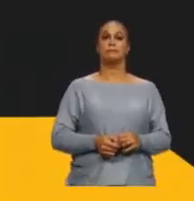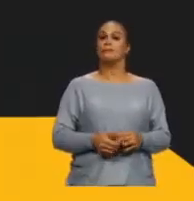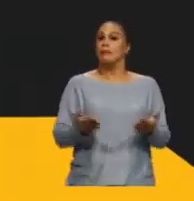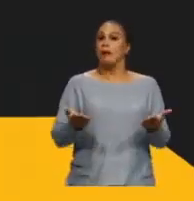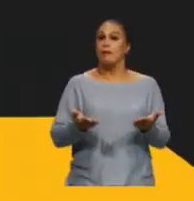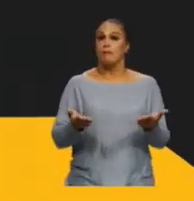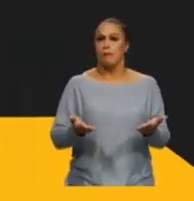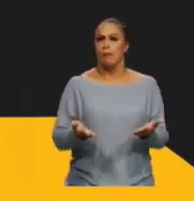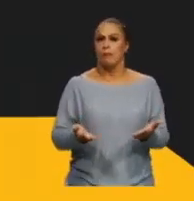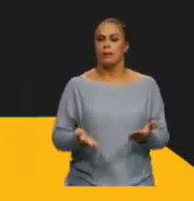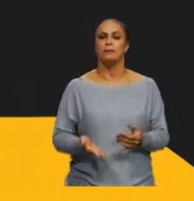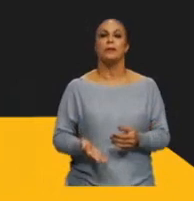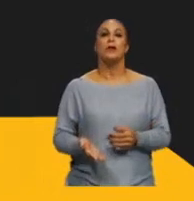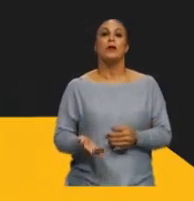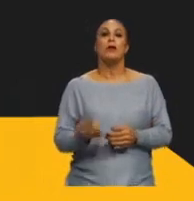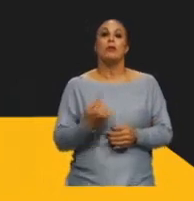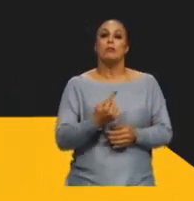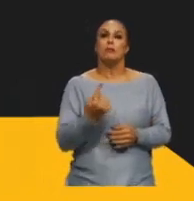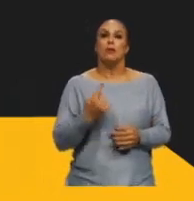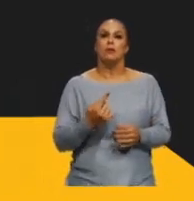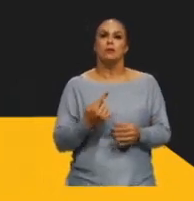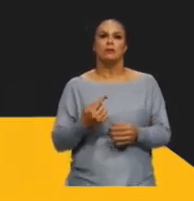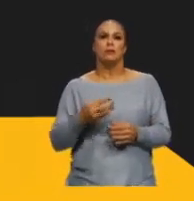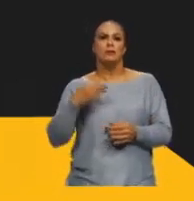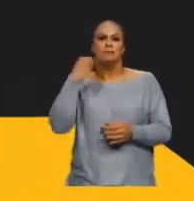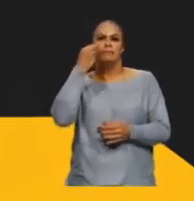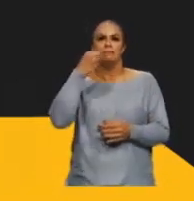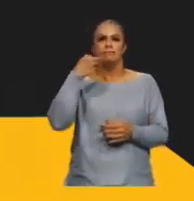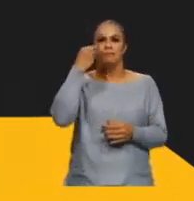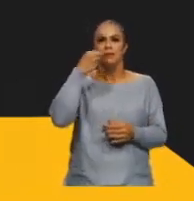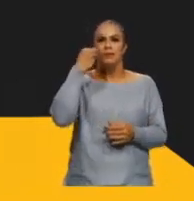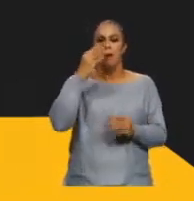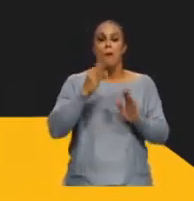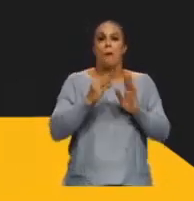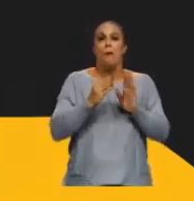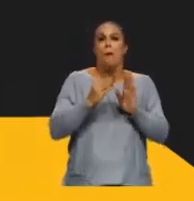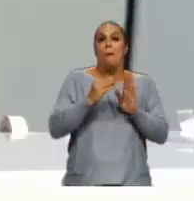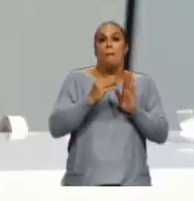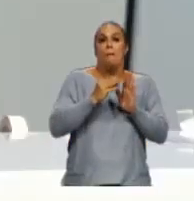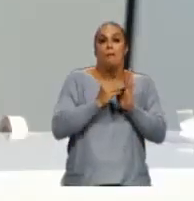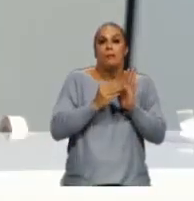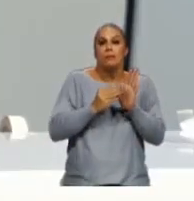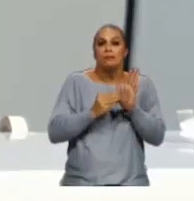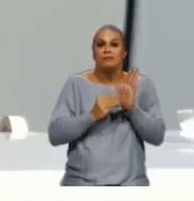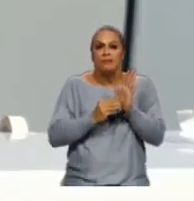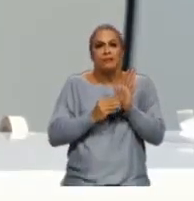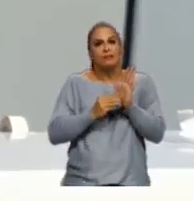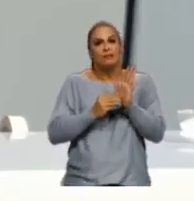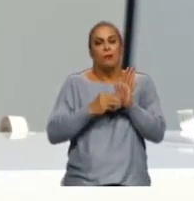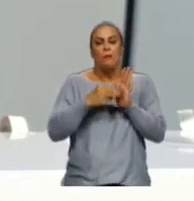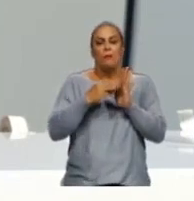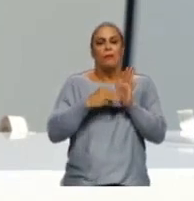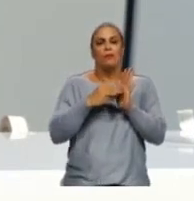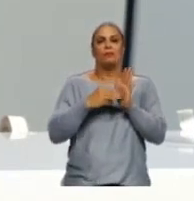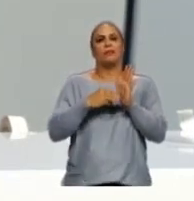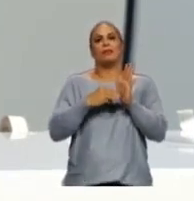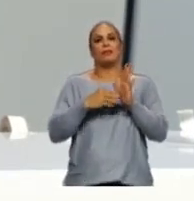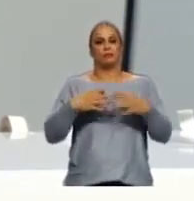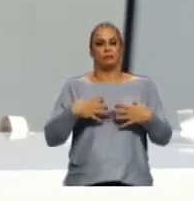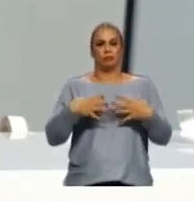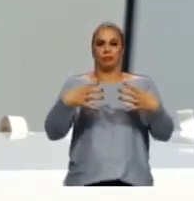Agora, nós vamos simular o modelo de um pulmão. Será essas vias respiratórias que eu